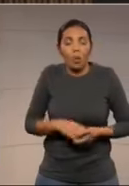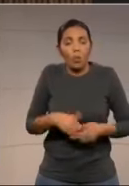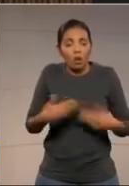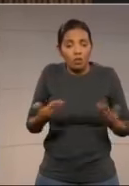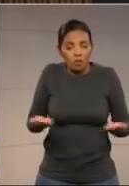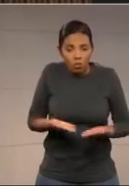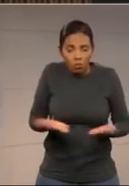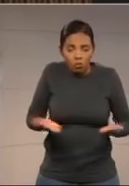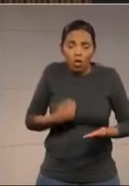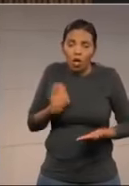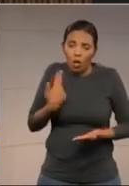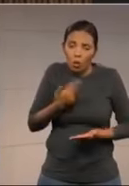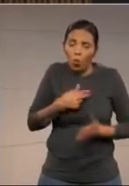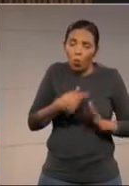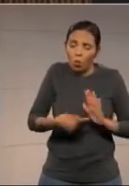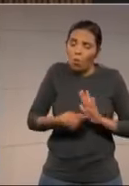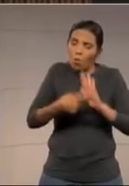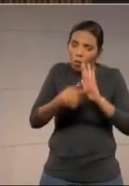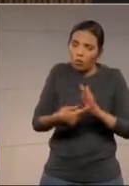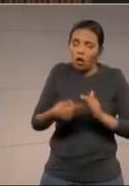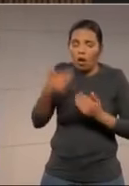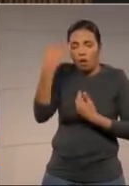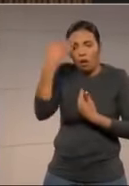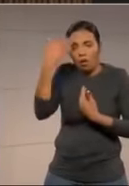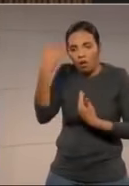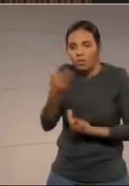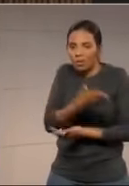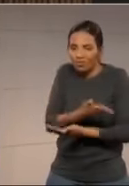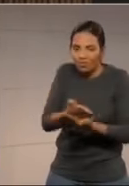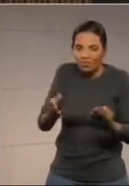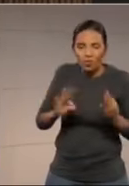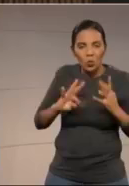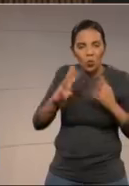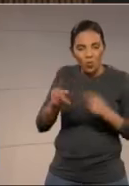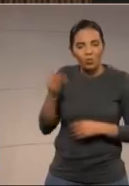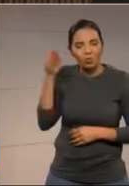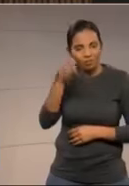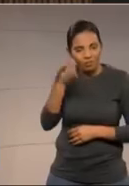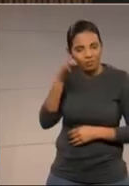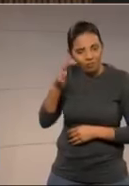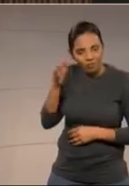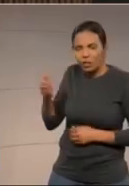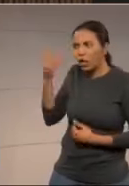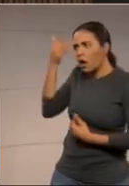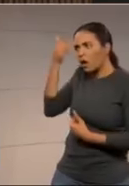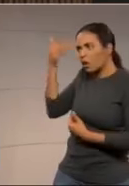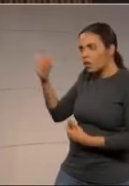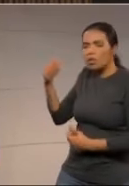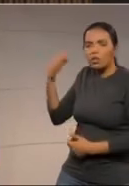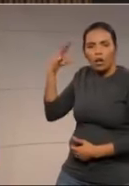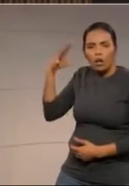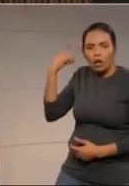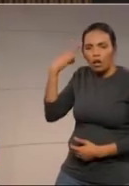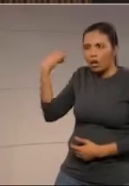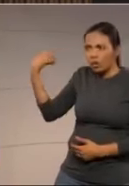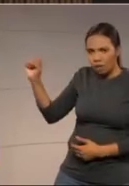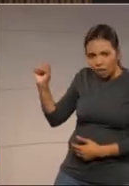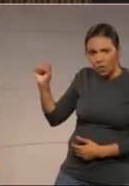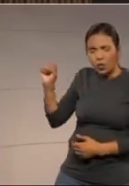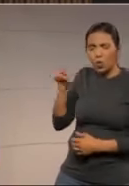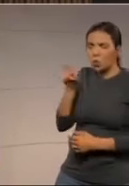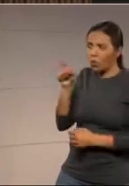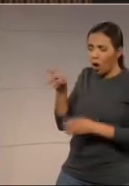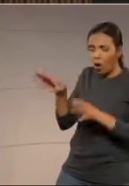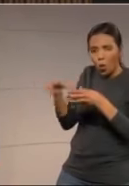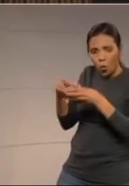nosso registro, o nosso agradecimento a todos que participaram. Quero agradecer, presidente Traiano, essa casa, agradecer